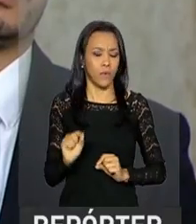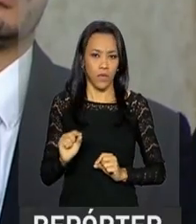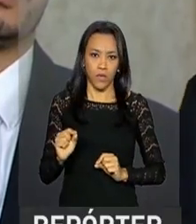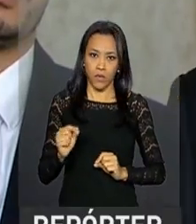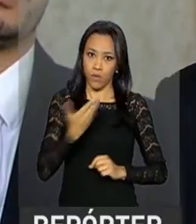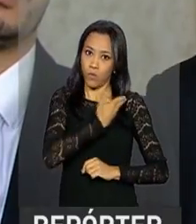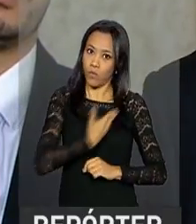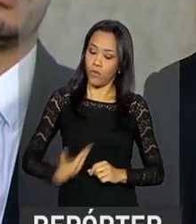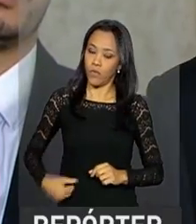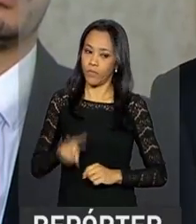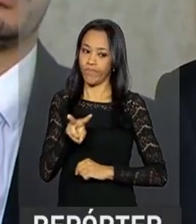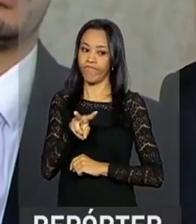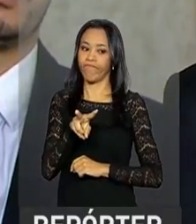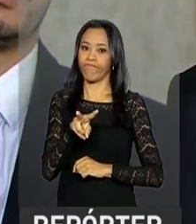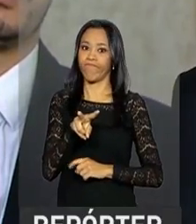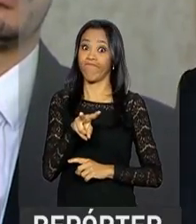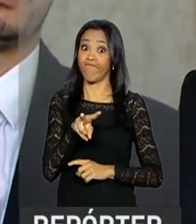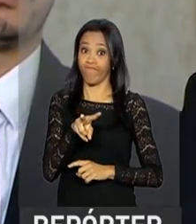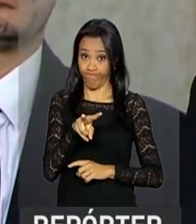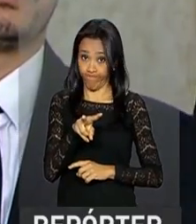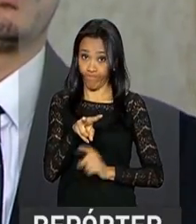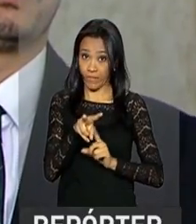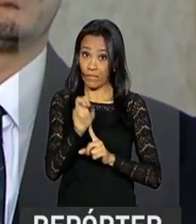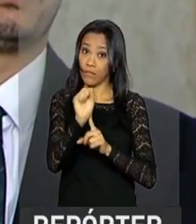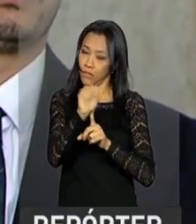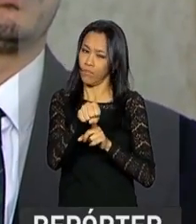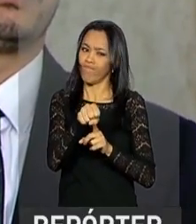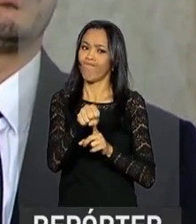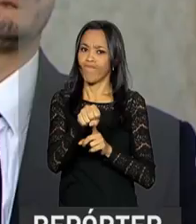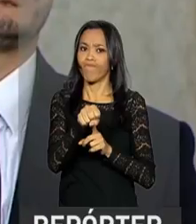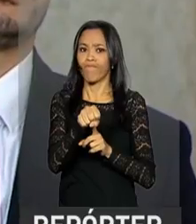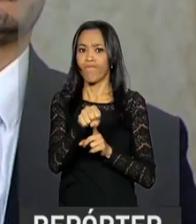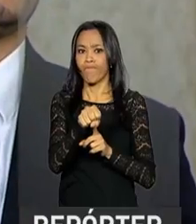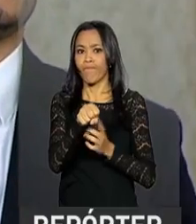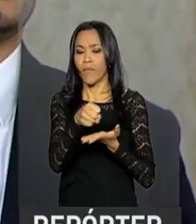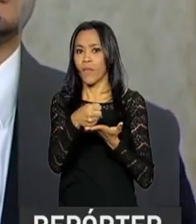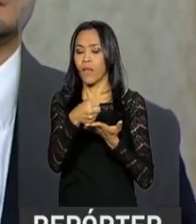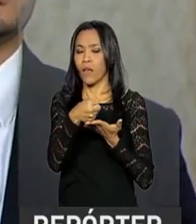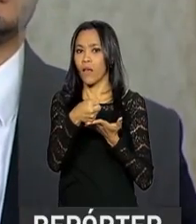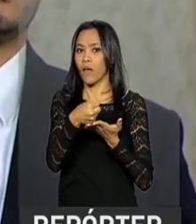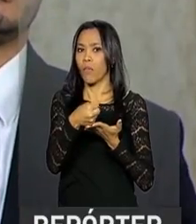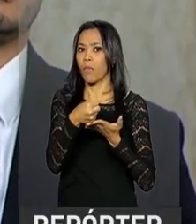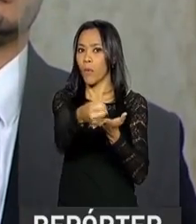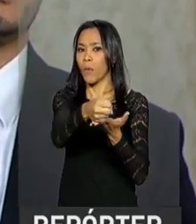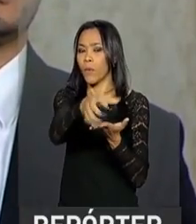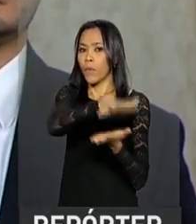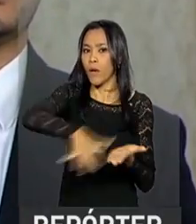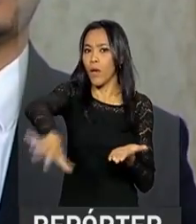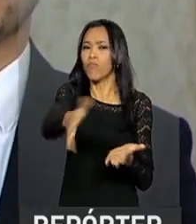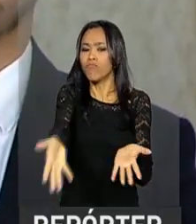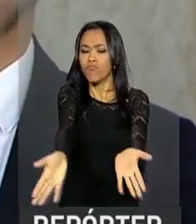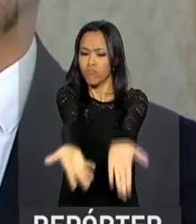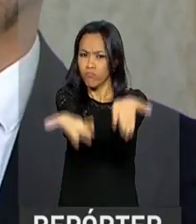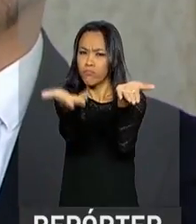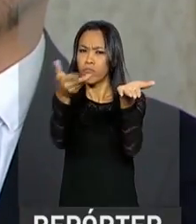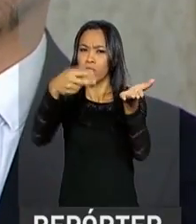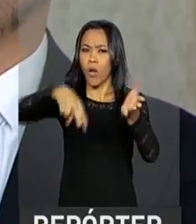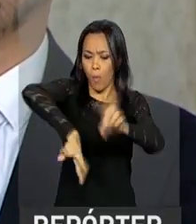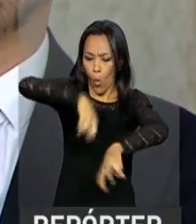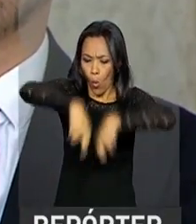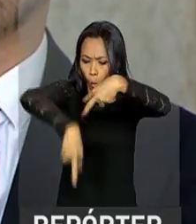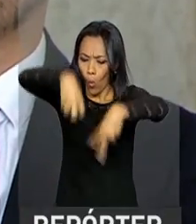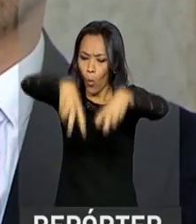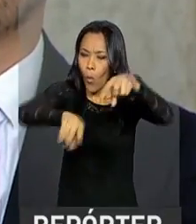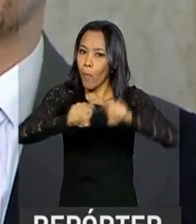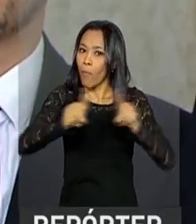sinaliza sim com com a o apoio atratividade do ambiente paraa exploração e produção mas de que os